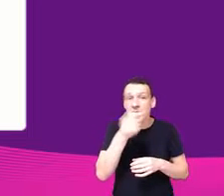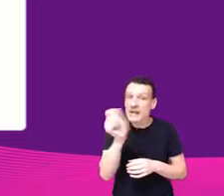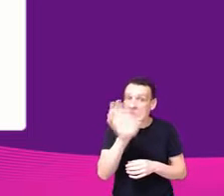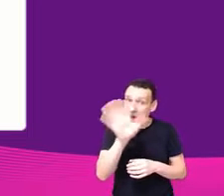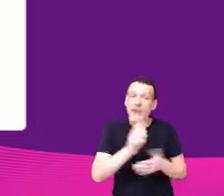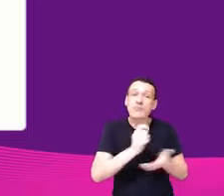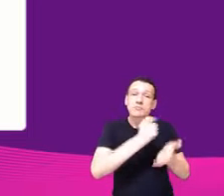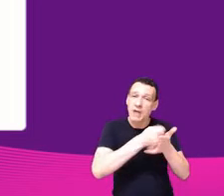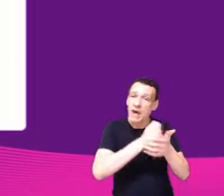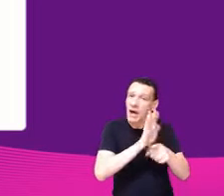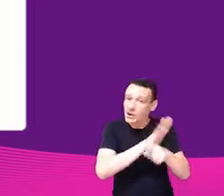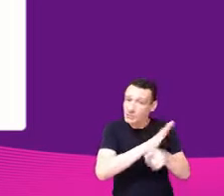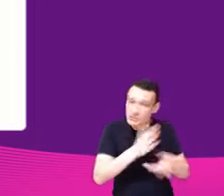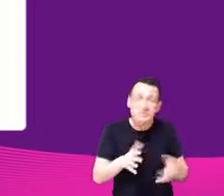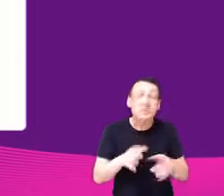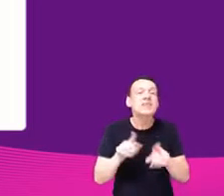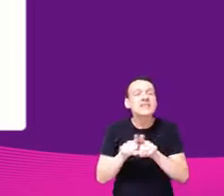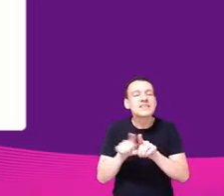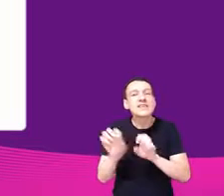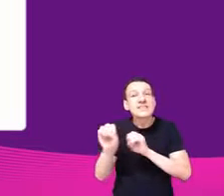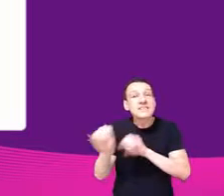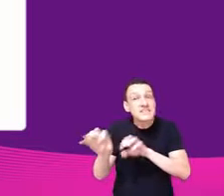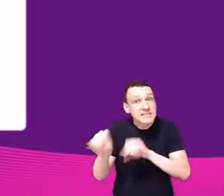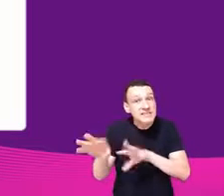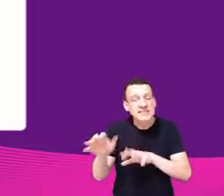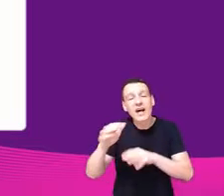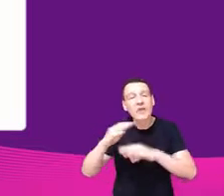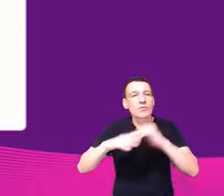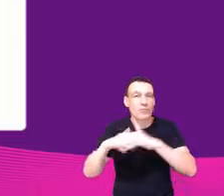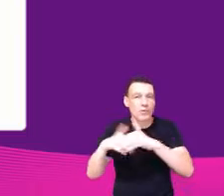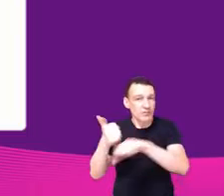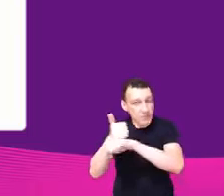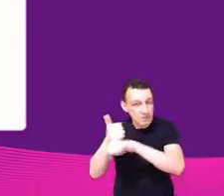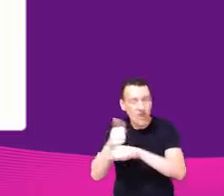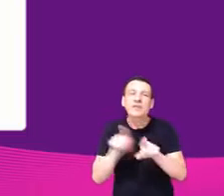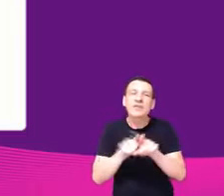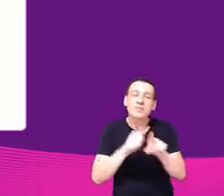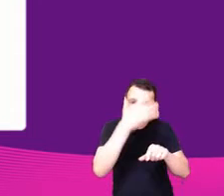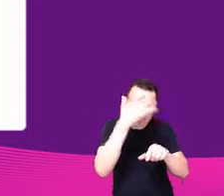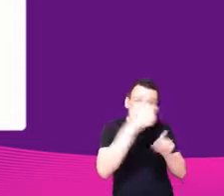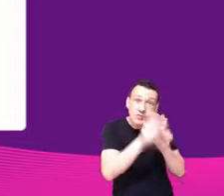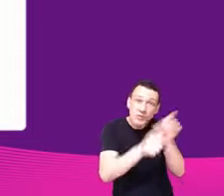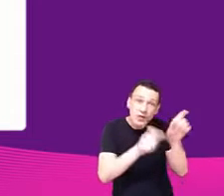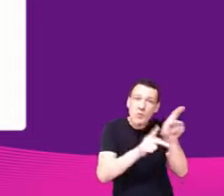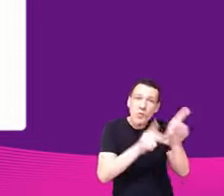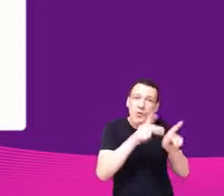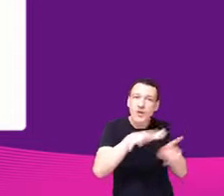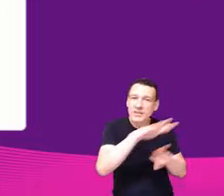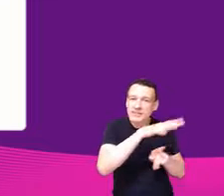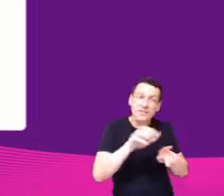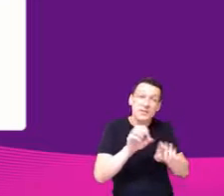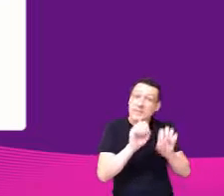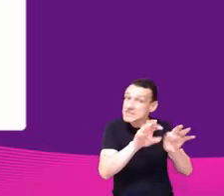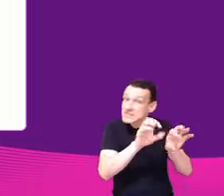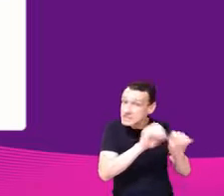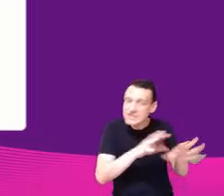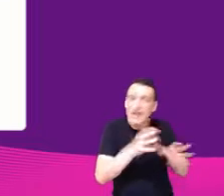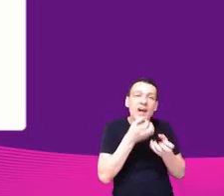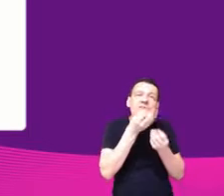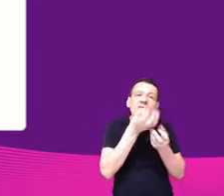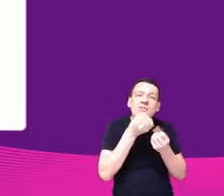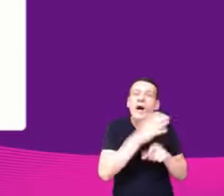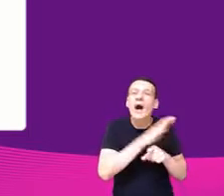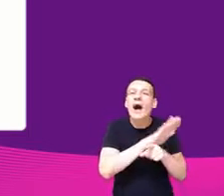para educar os profissionais de saúde e os pacientes, mas também informação que possa servir de base para o planejamento, né,